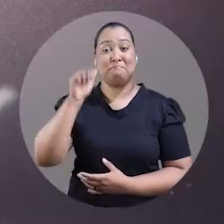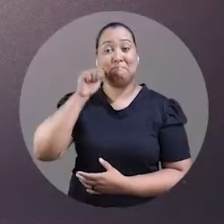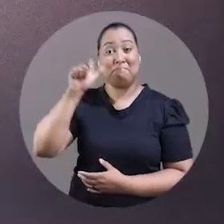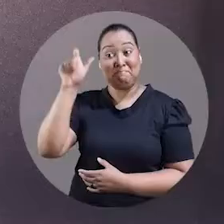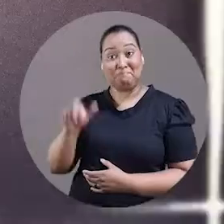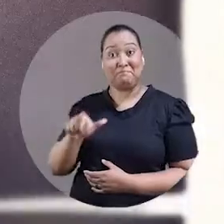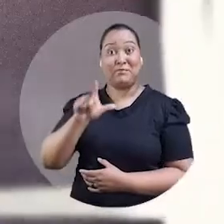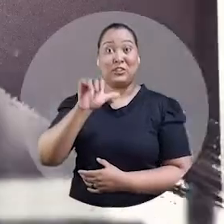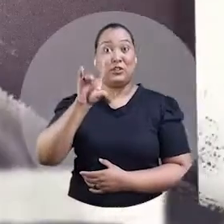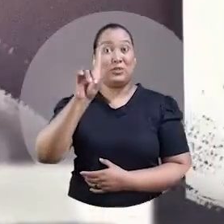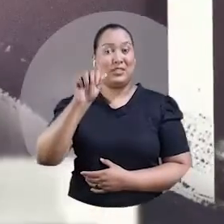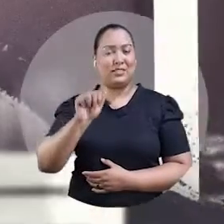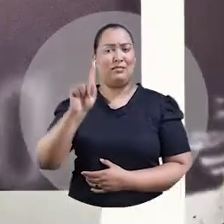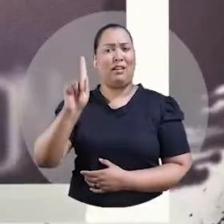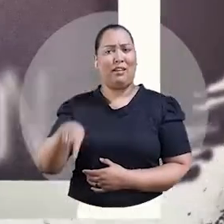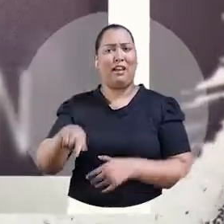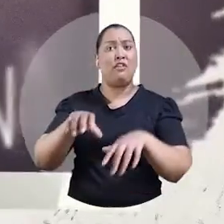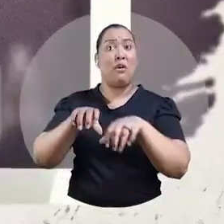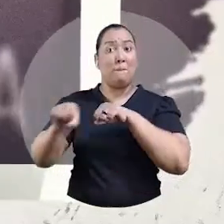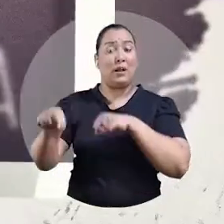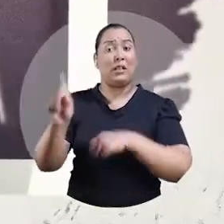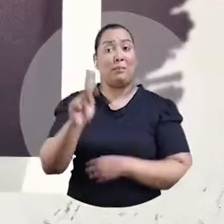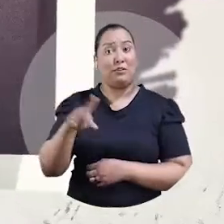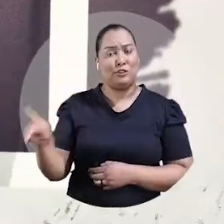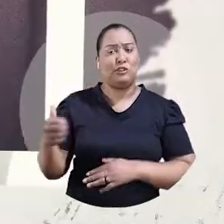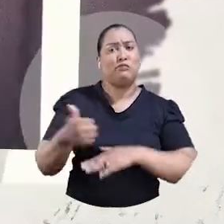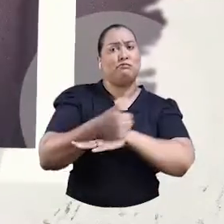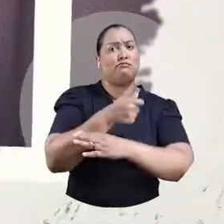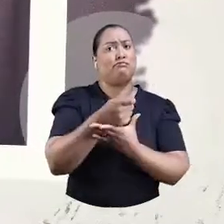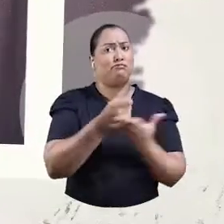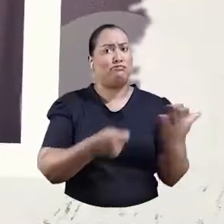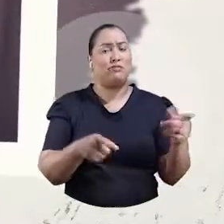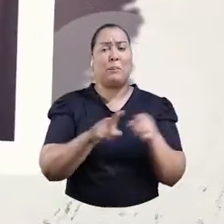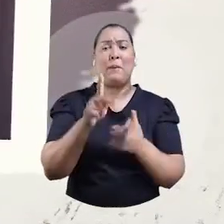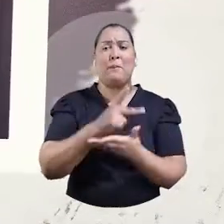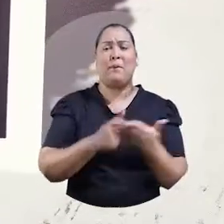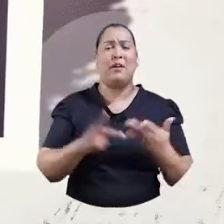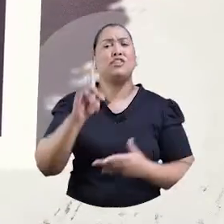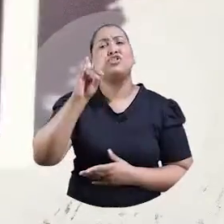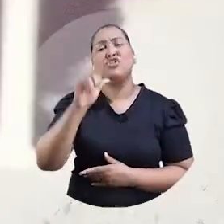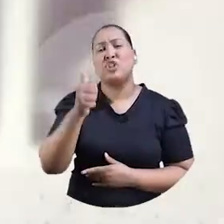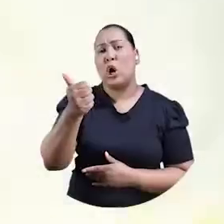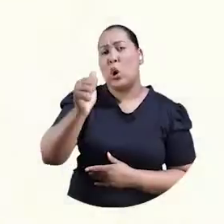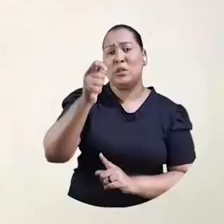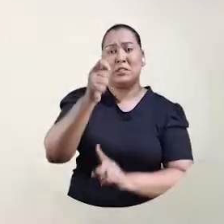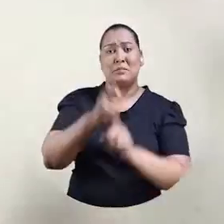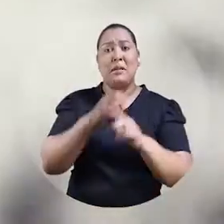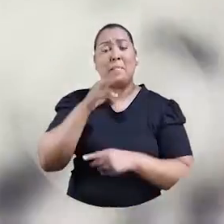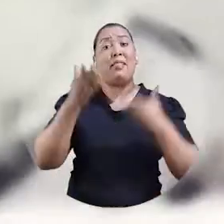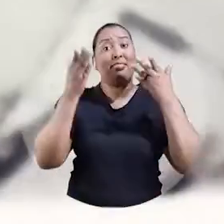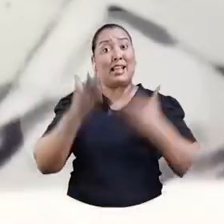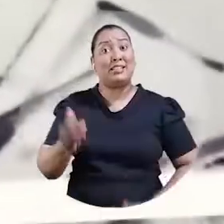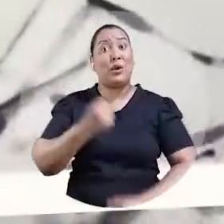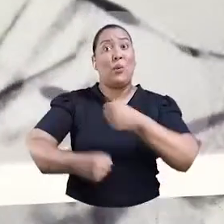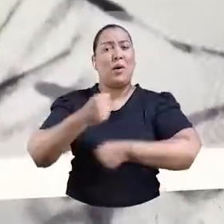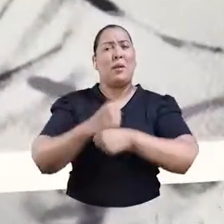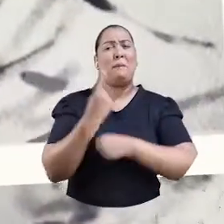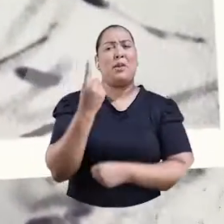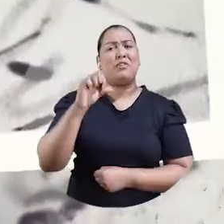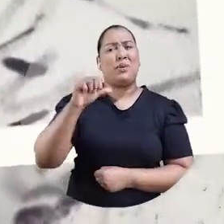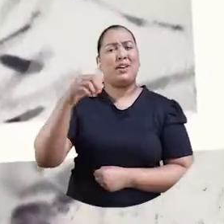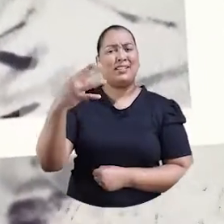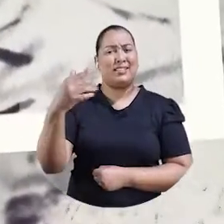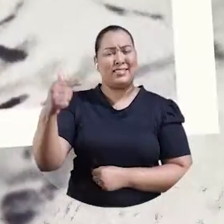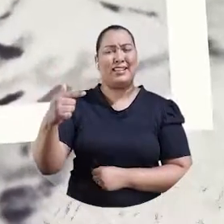Lucinda Nogueira Persona é professora, escritora e poeta. Nasceu em 11 de março de 1947 em